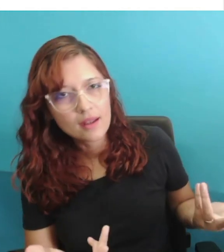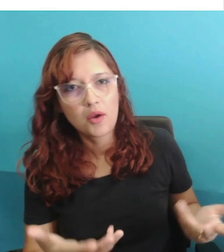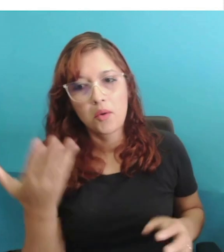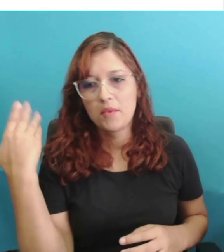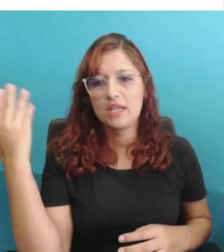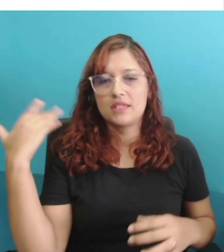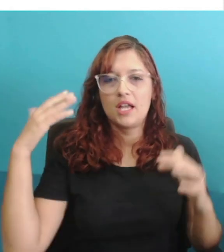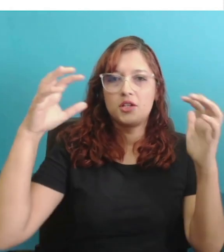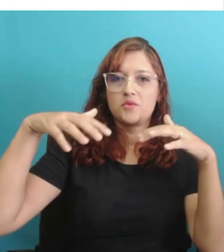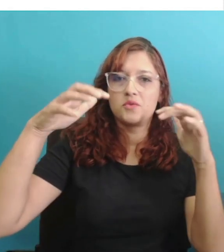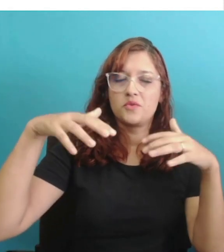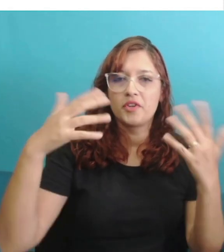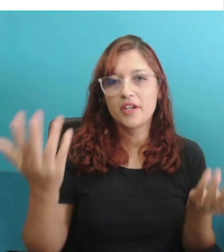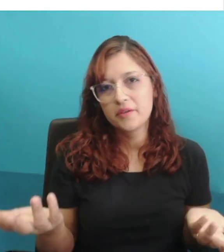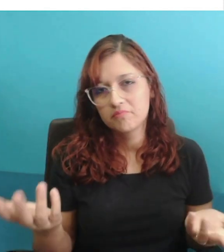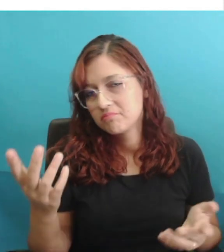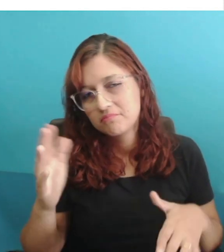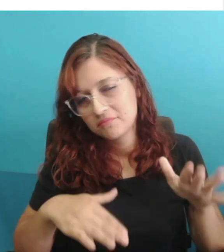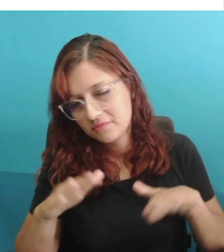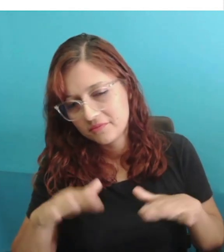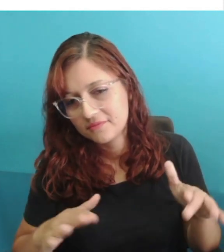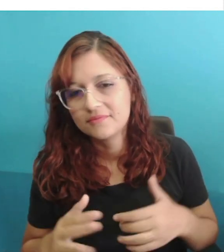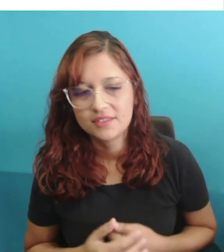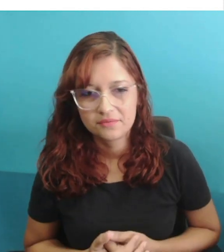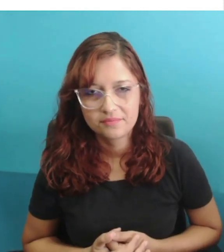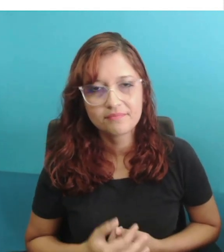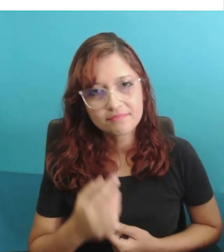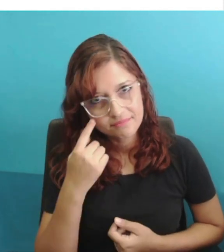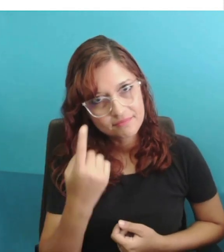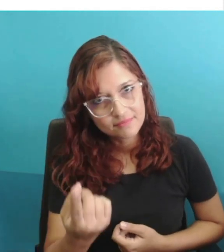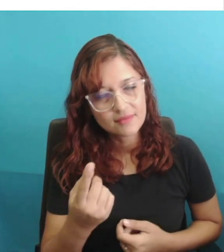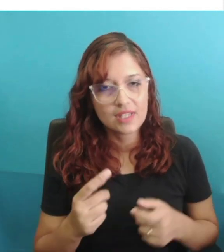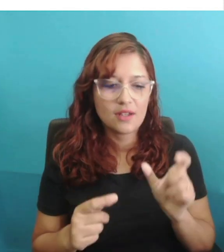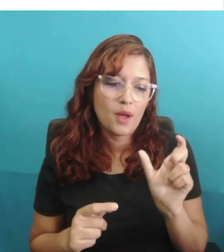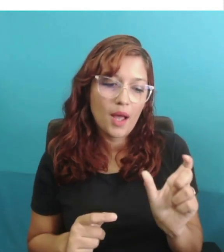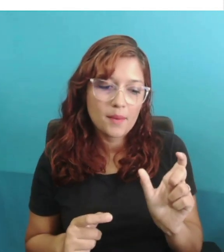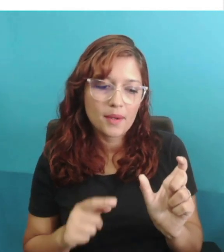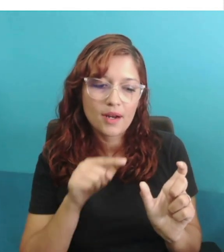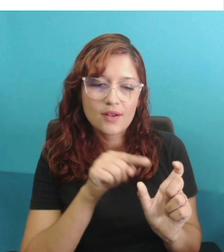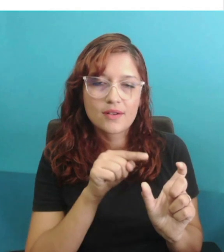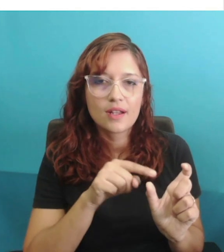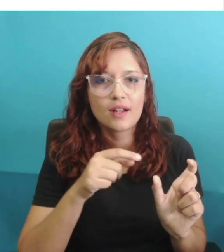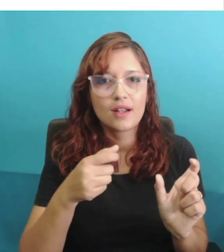Ou então relampejando. Ou choveu.